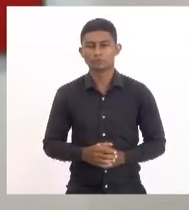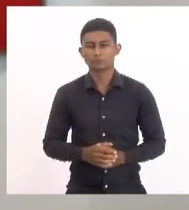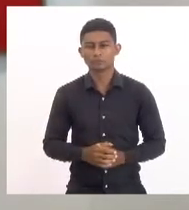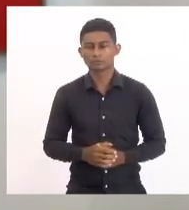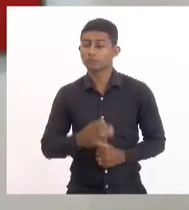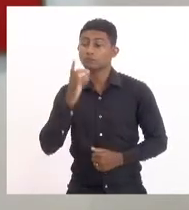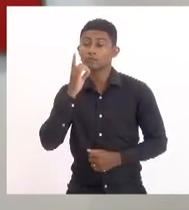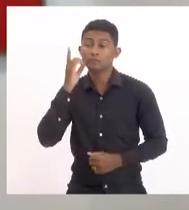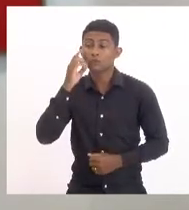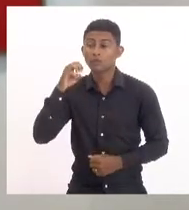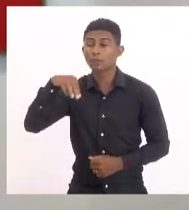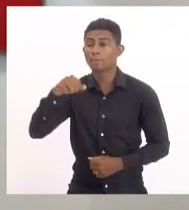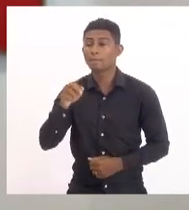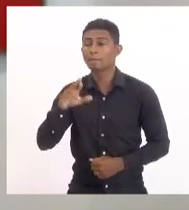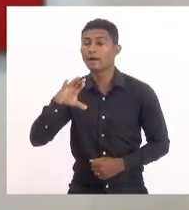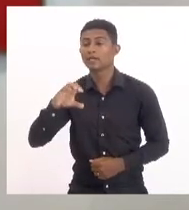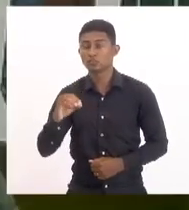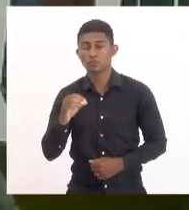Deputado Márcio Pacheco.